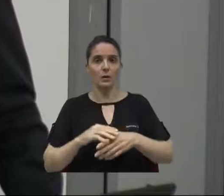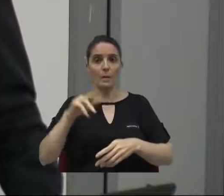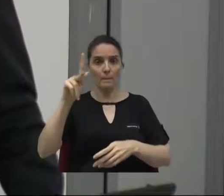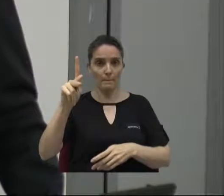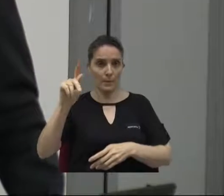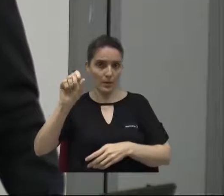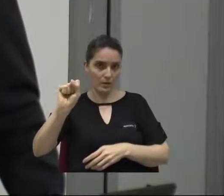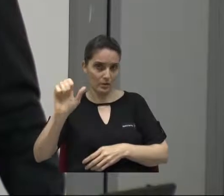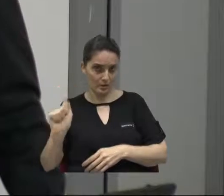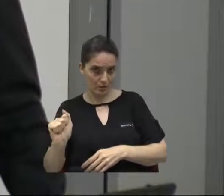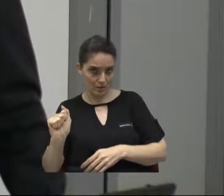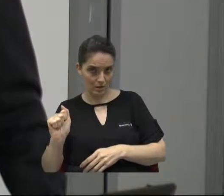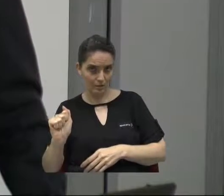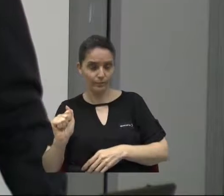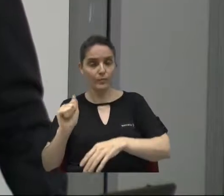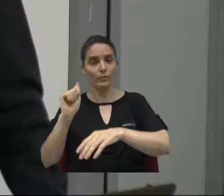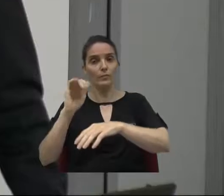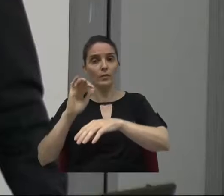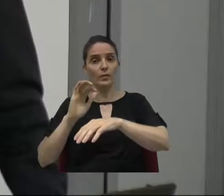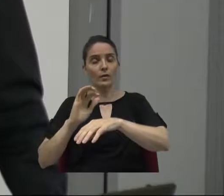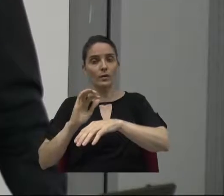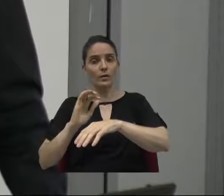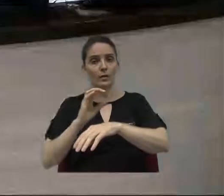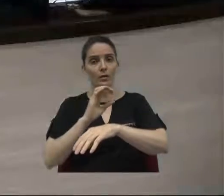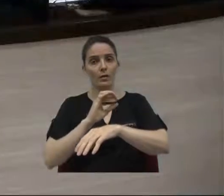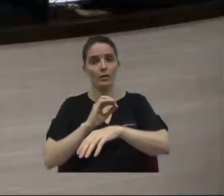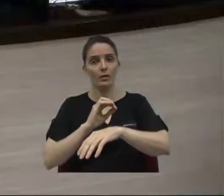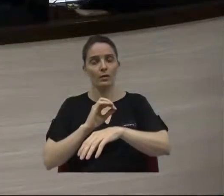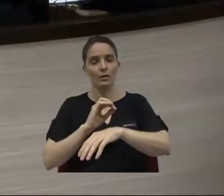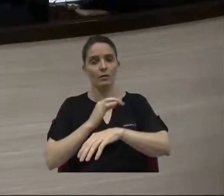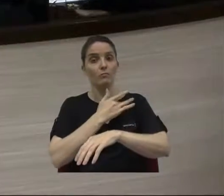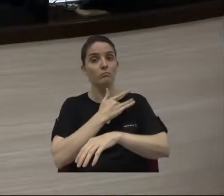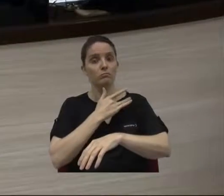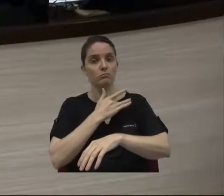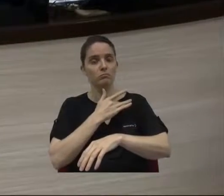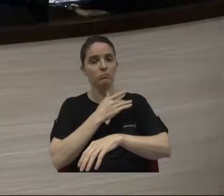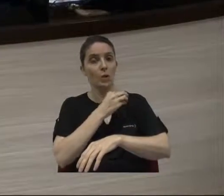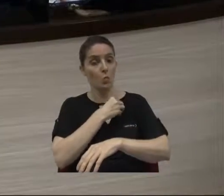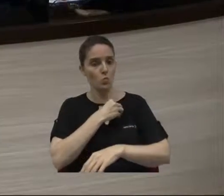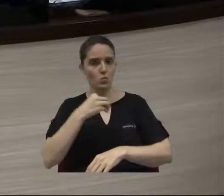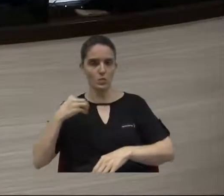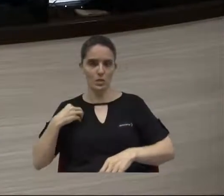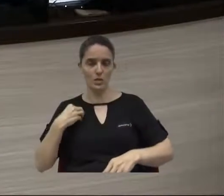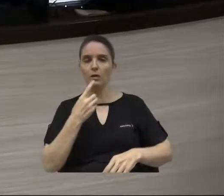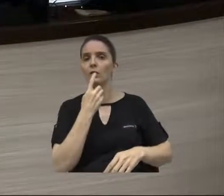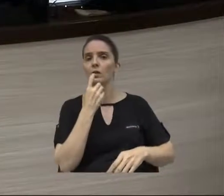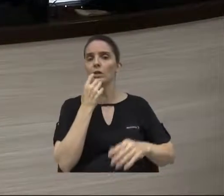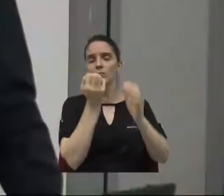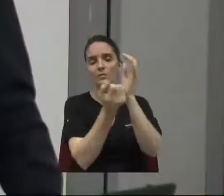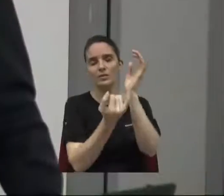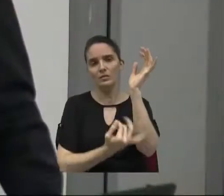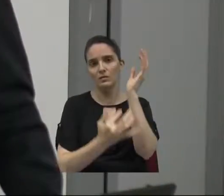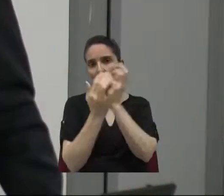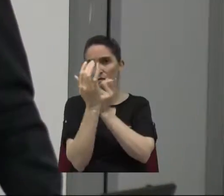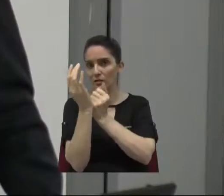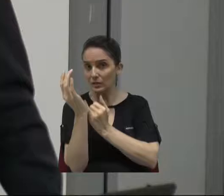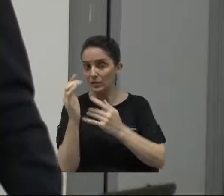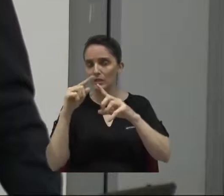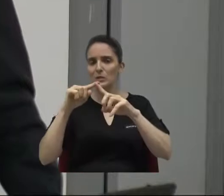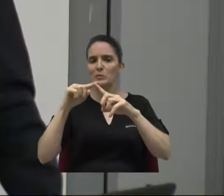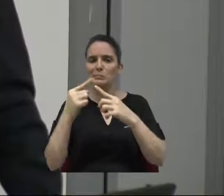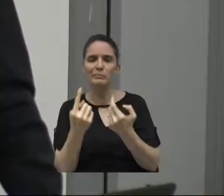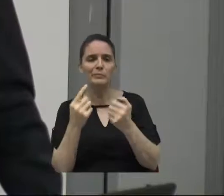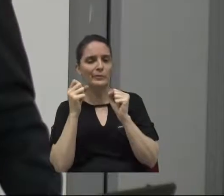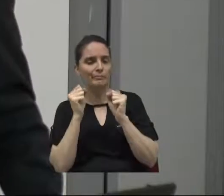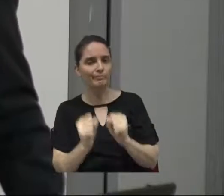de sangue, porém ele tem muito falso negativo. É um exame que pode, por muitas vezes, por vários intempéries, dar